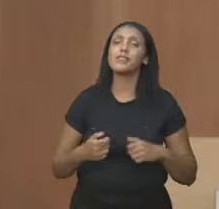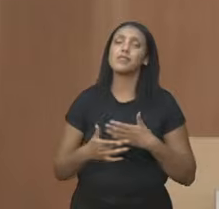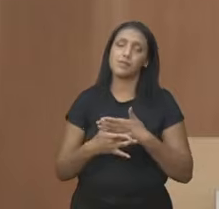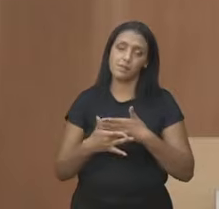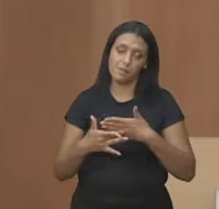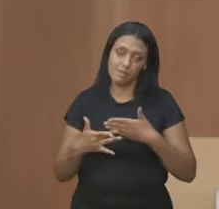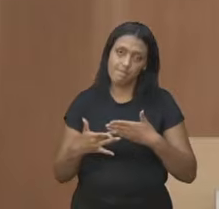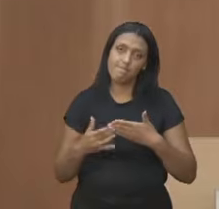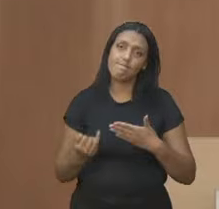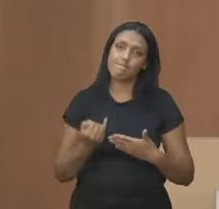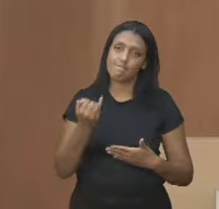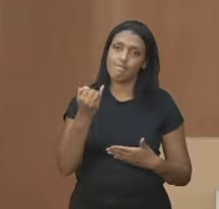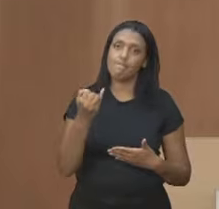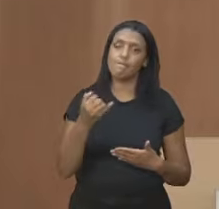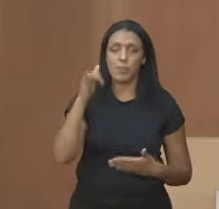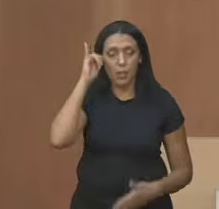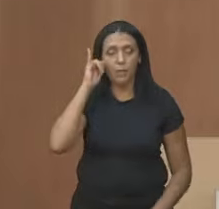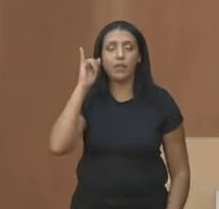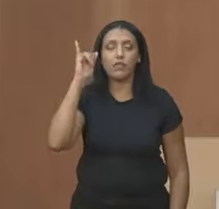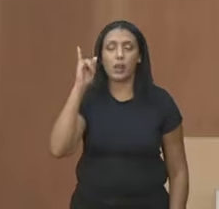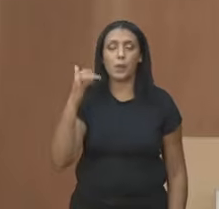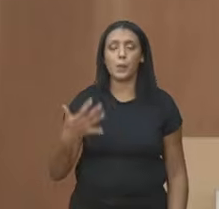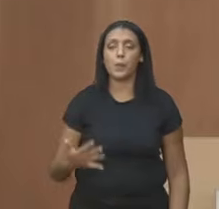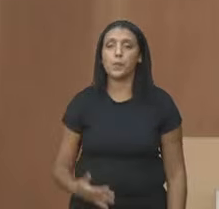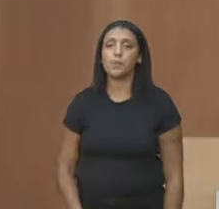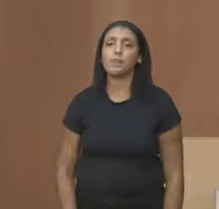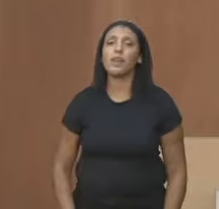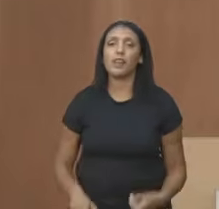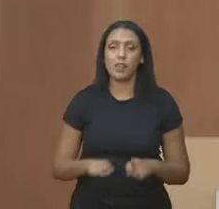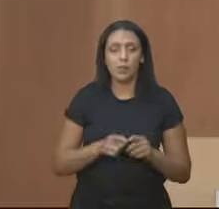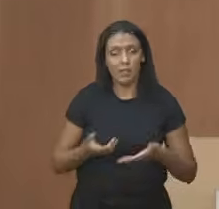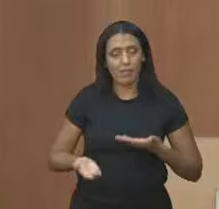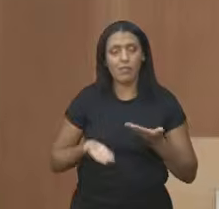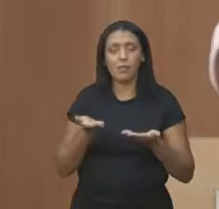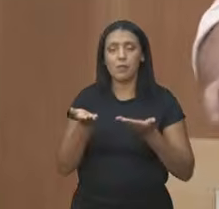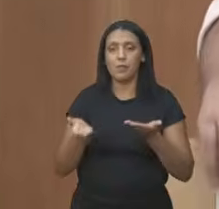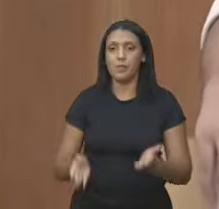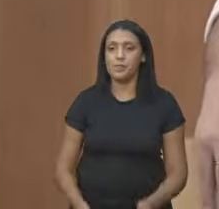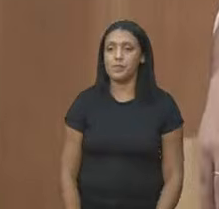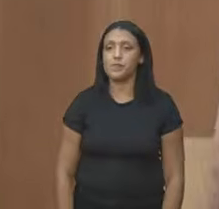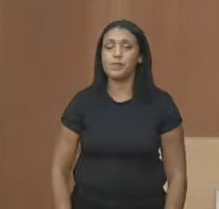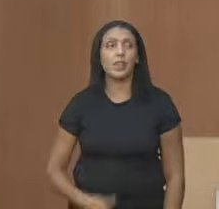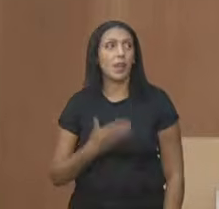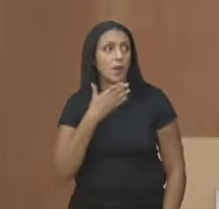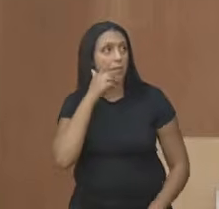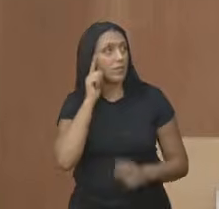Passado esse ponto, eu gostaria de pedir para a técnica projetar aí o primeiro slide.